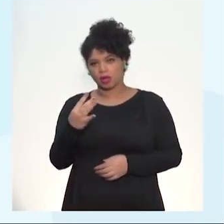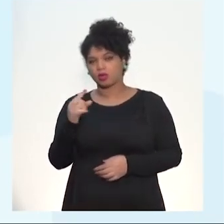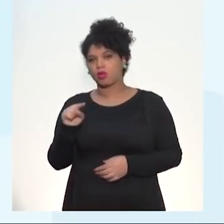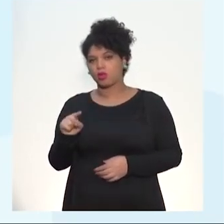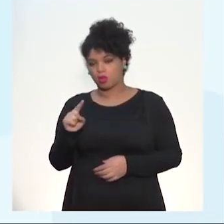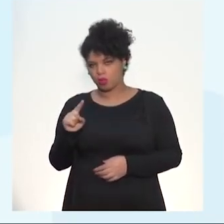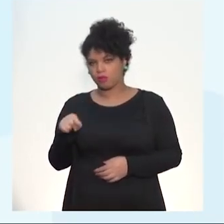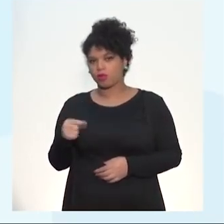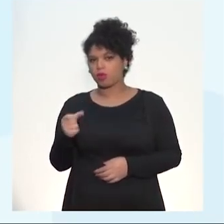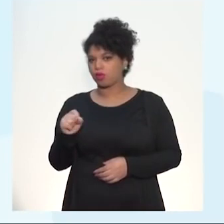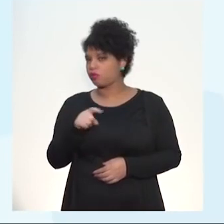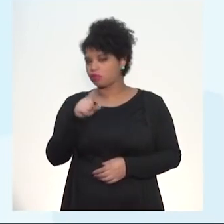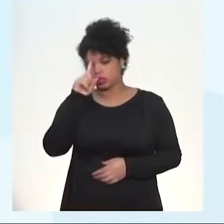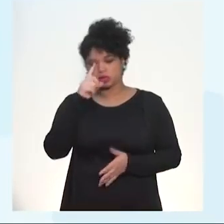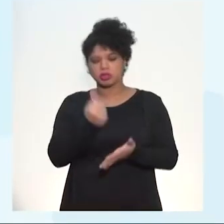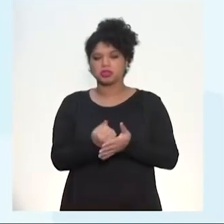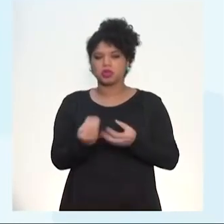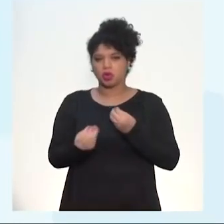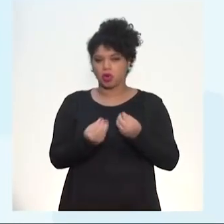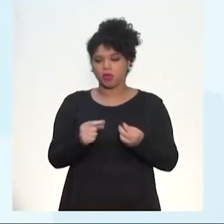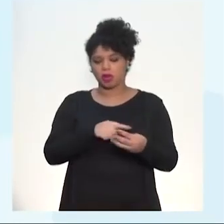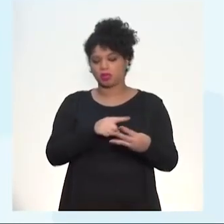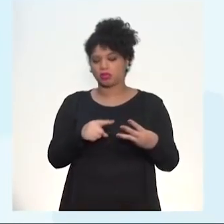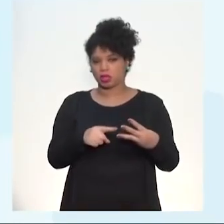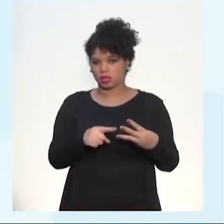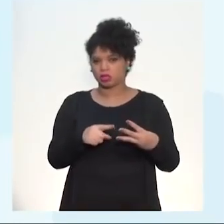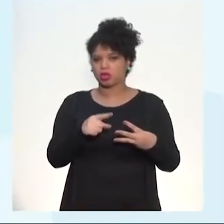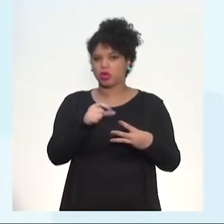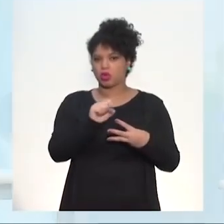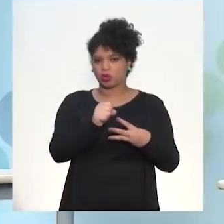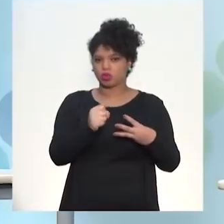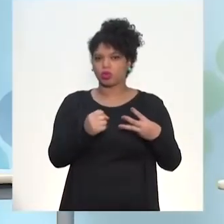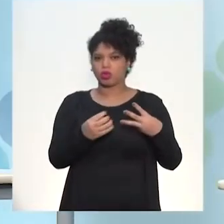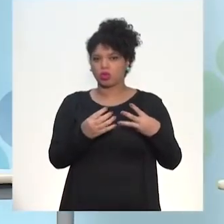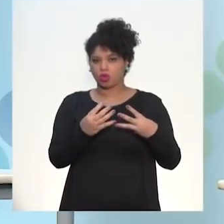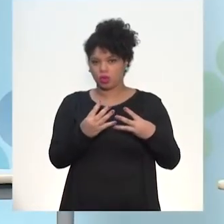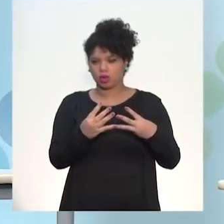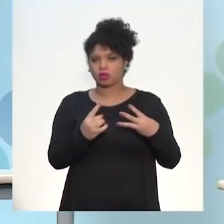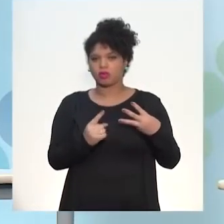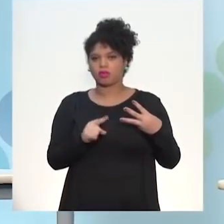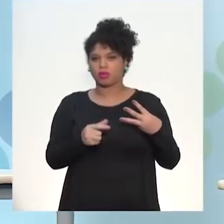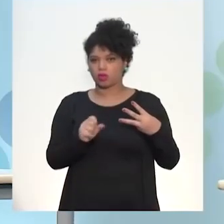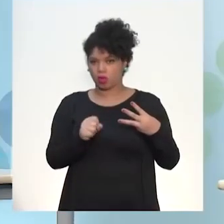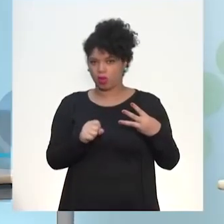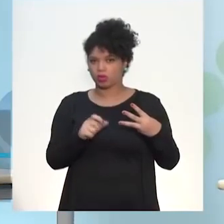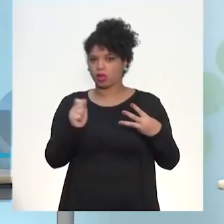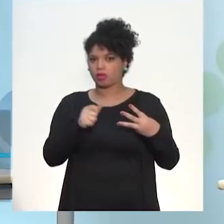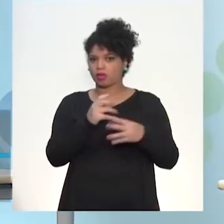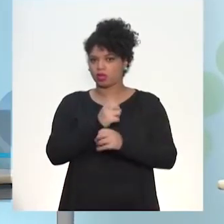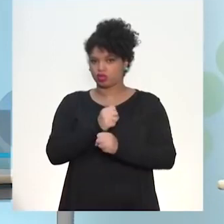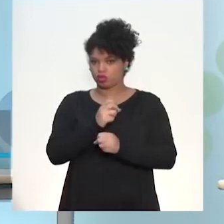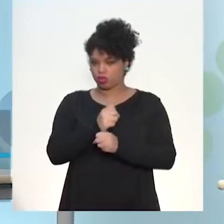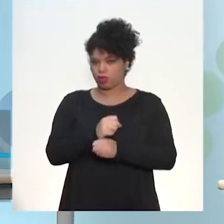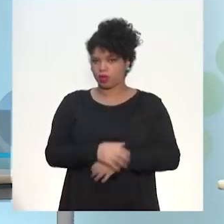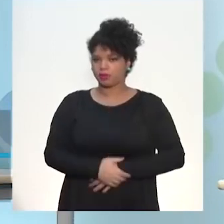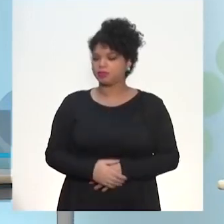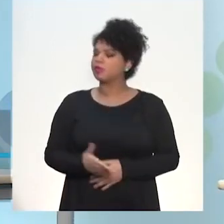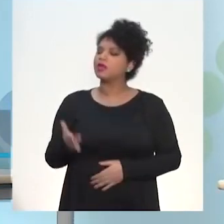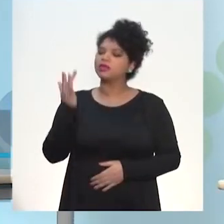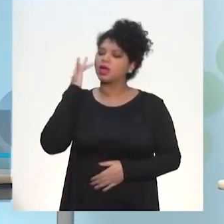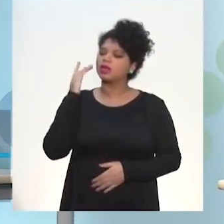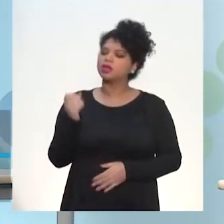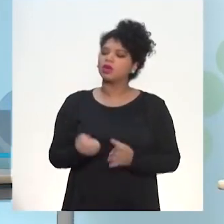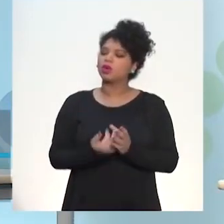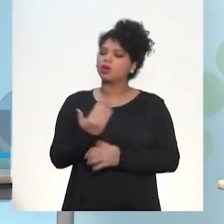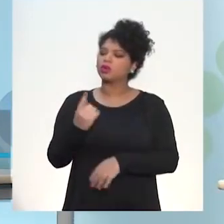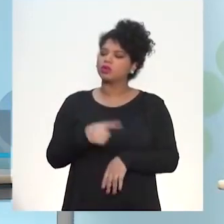1,8, na ordem que quiser. E esses 3 valores eu quero saber qual é a capacidade desse bloco retangular de baixo. Professor Inês, esse